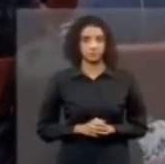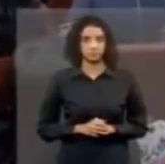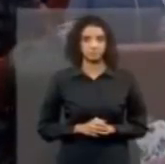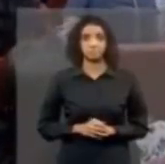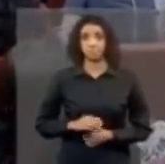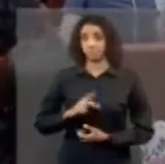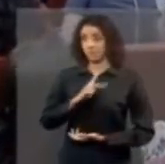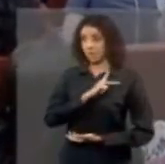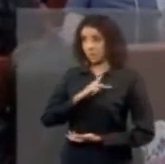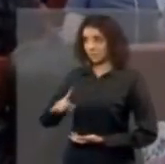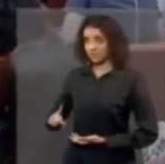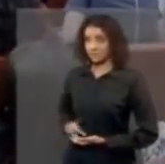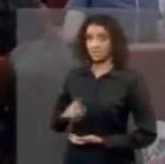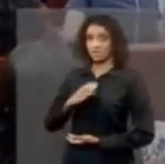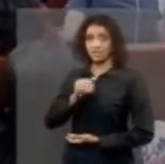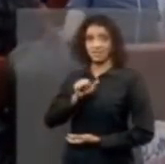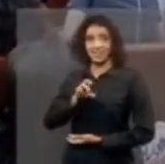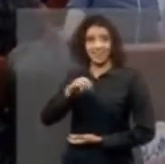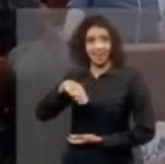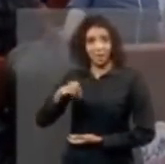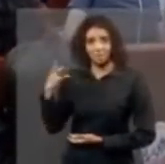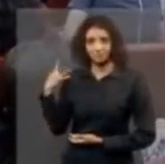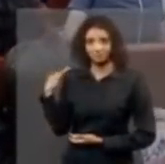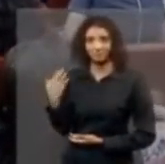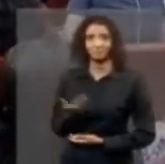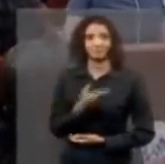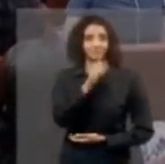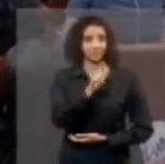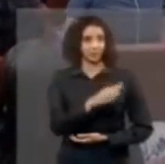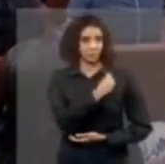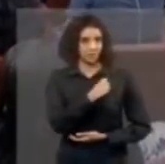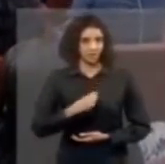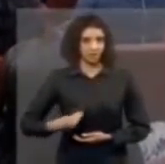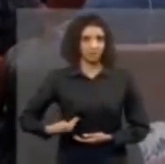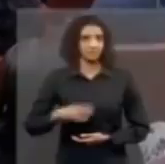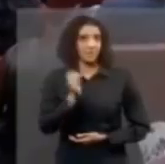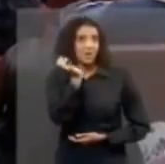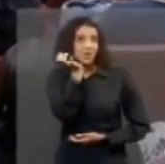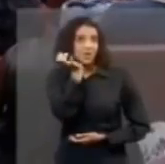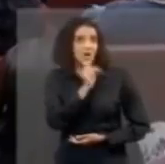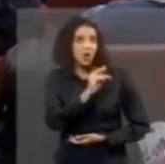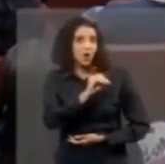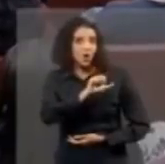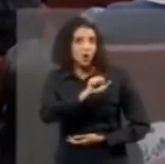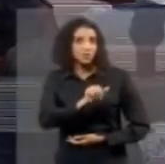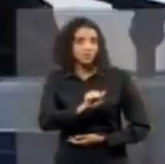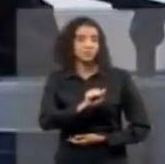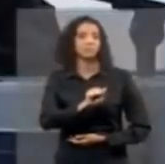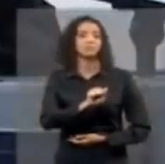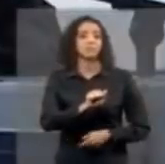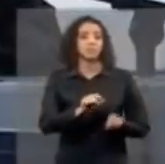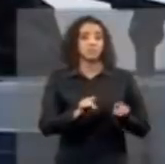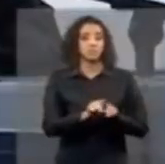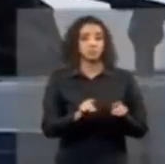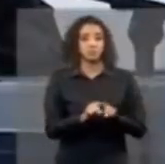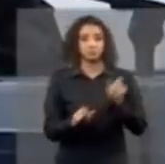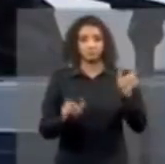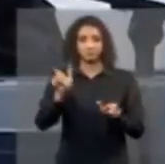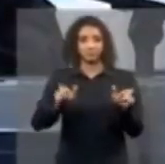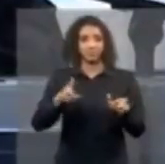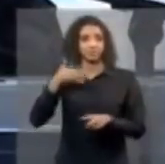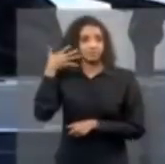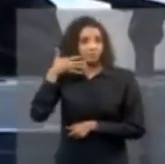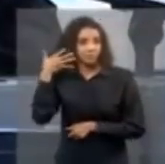Excelentíssima presidente Carmen Lúcia, excelentíssima ministra Rosa Weber, nas pessoas de quem saúdo os demais integrantes da mesa, os